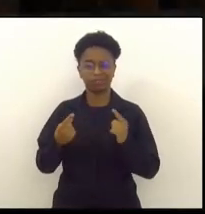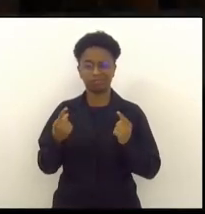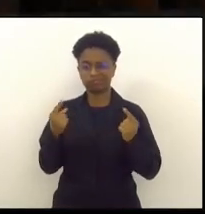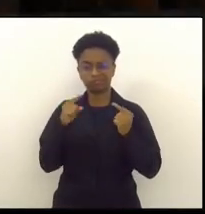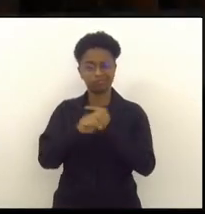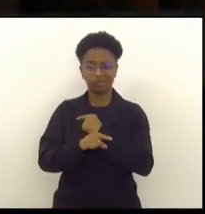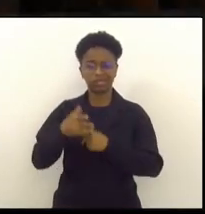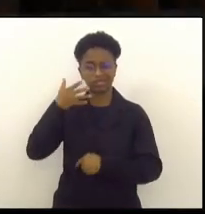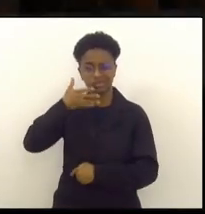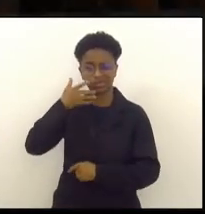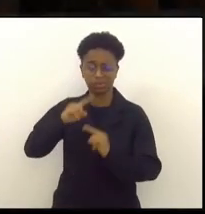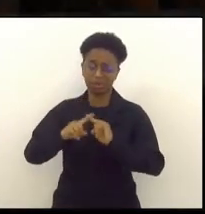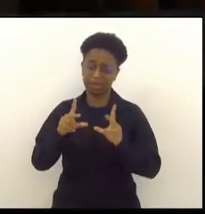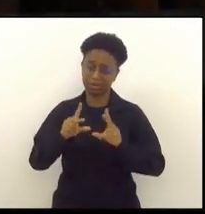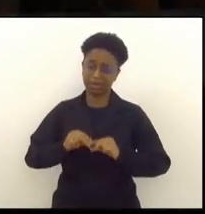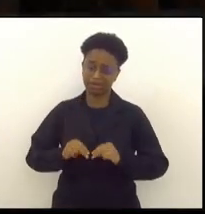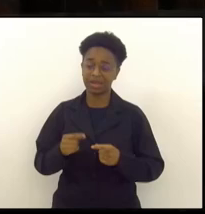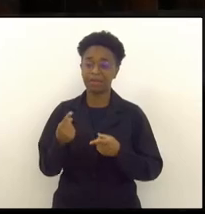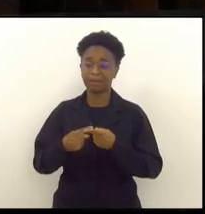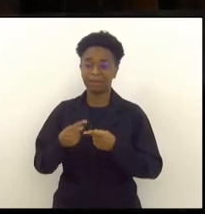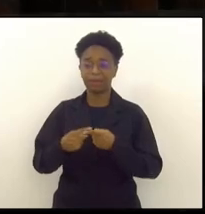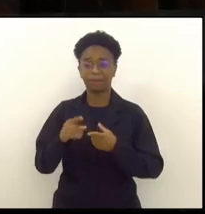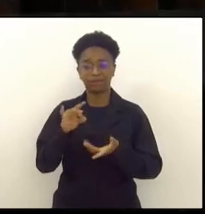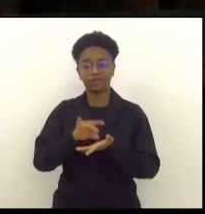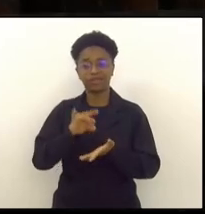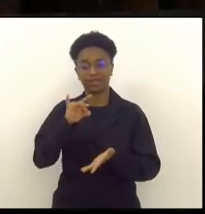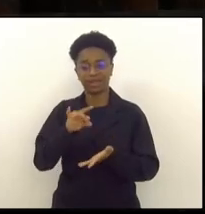é merecido. Ele é realmente